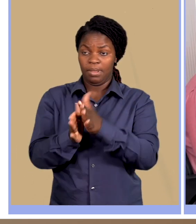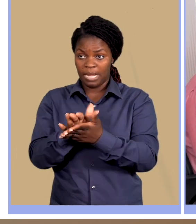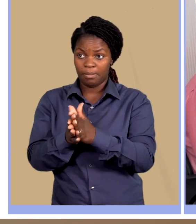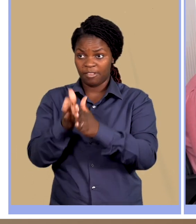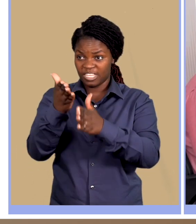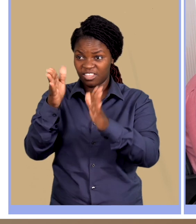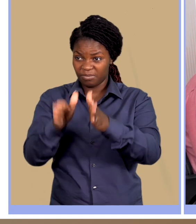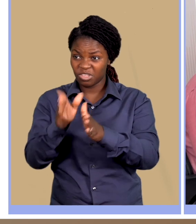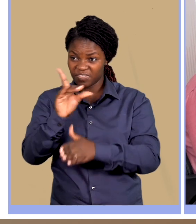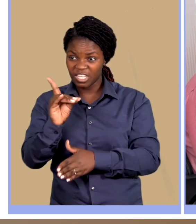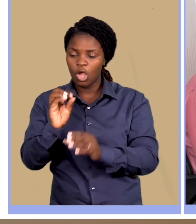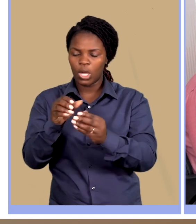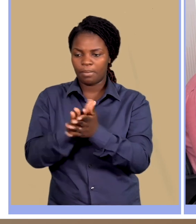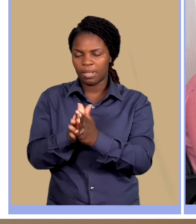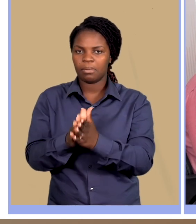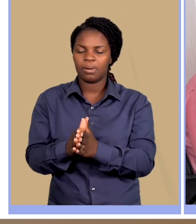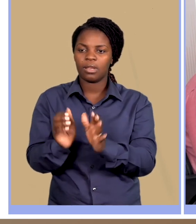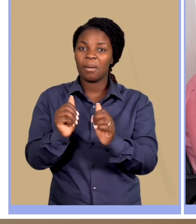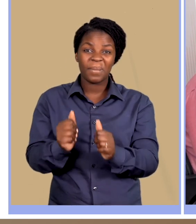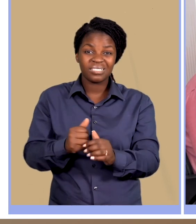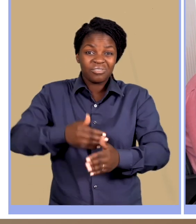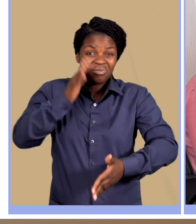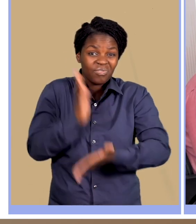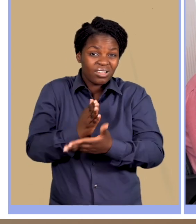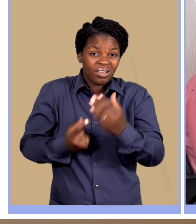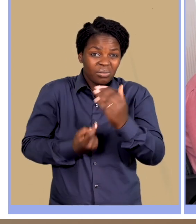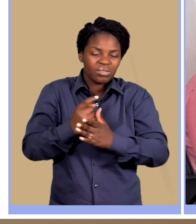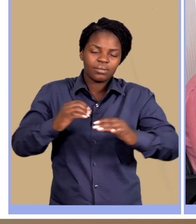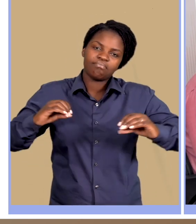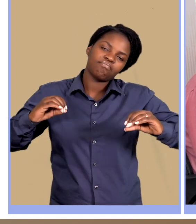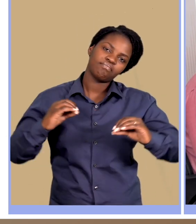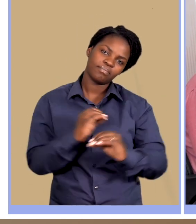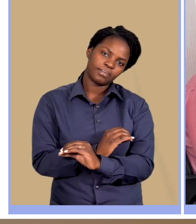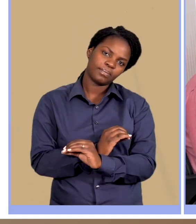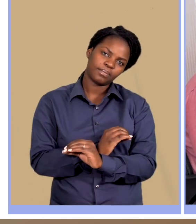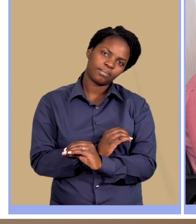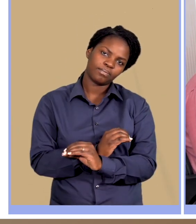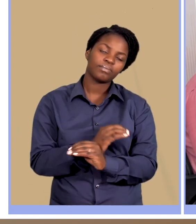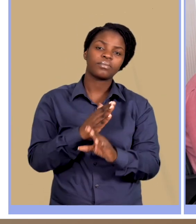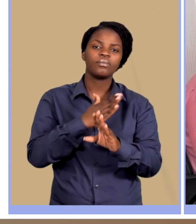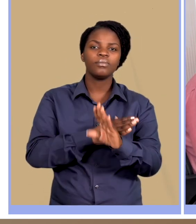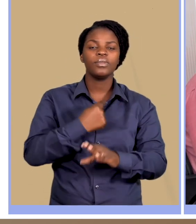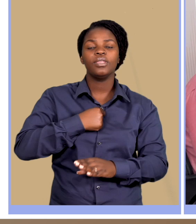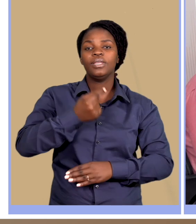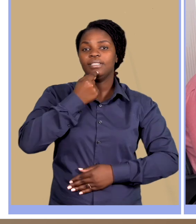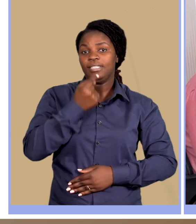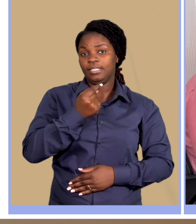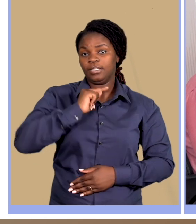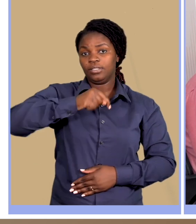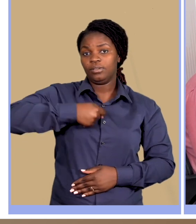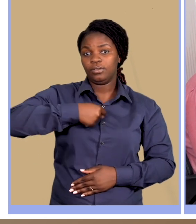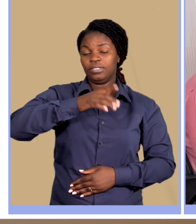como dizíamos, por conta deste ponto zero planificação. Como eu dizia, se nós estamos com 3 mil ou com 10 mil